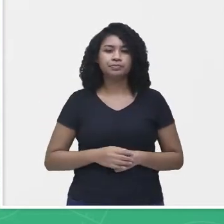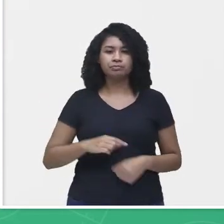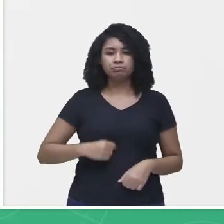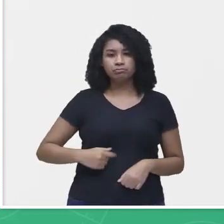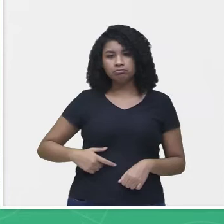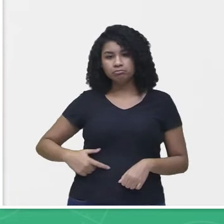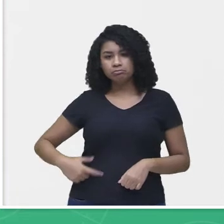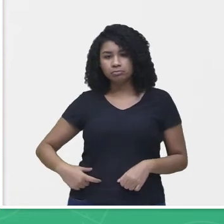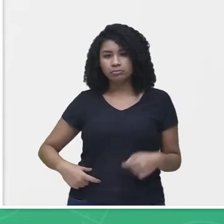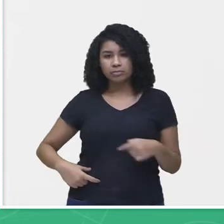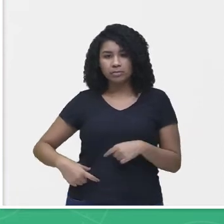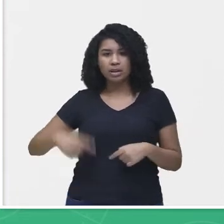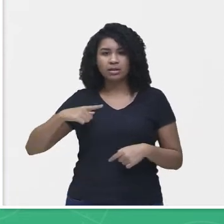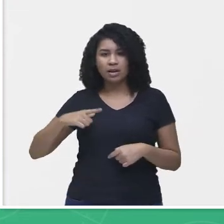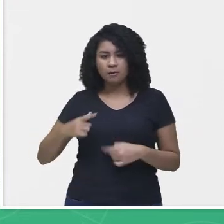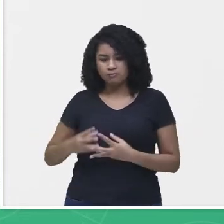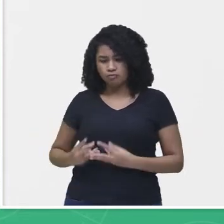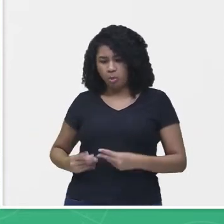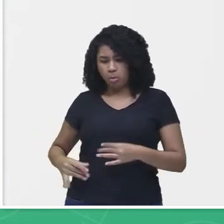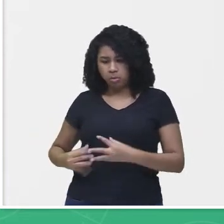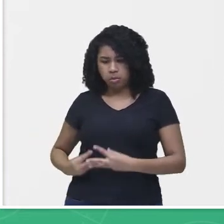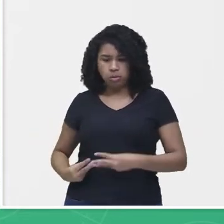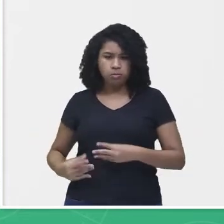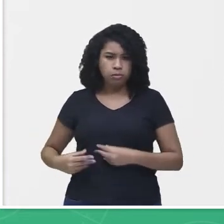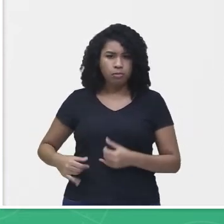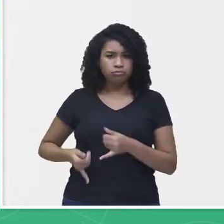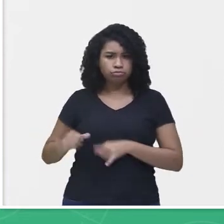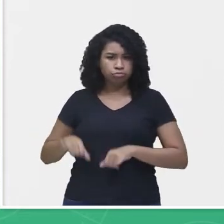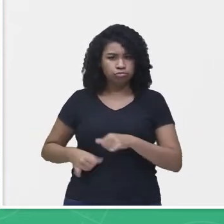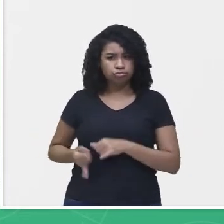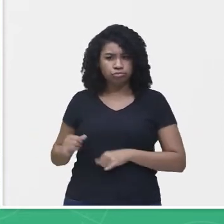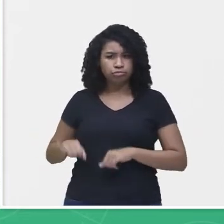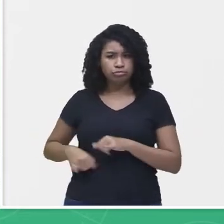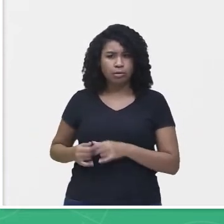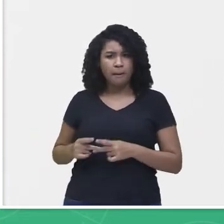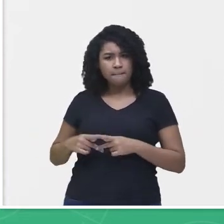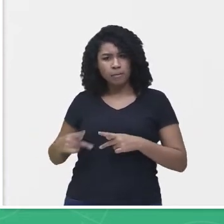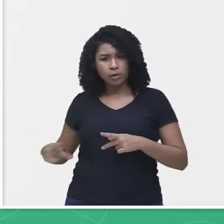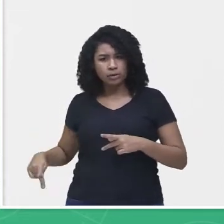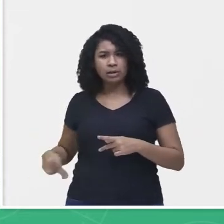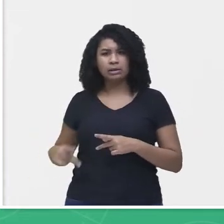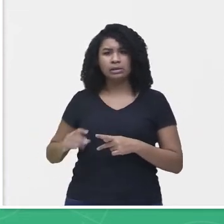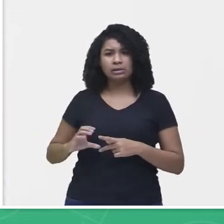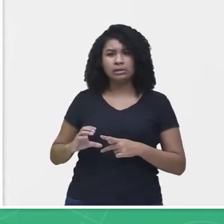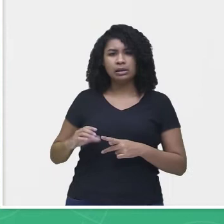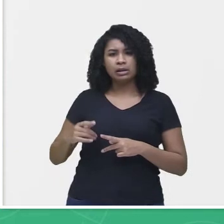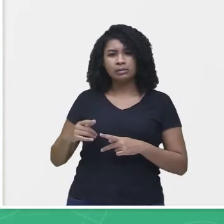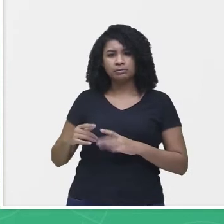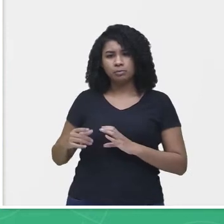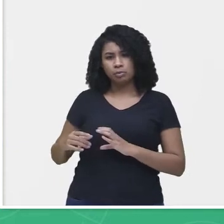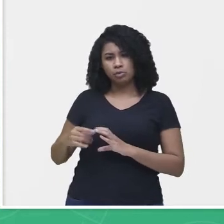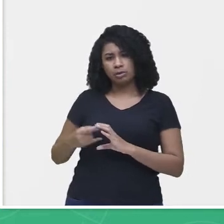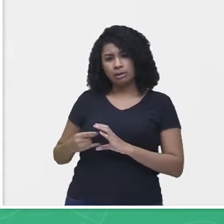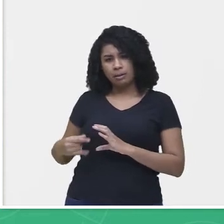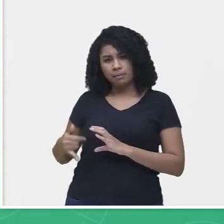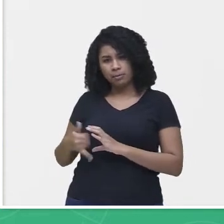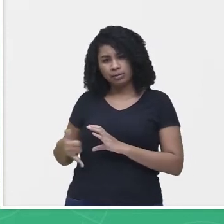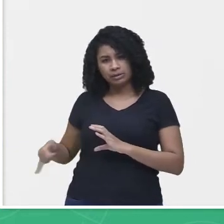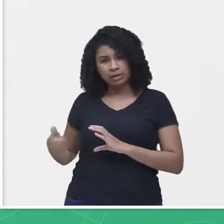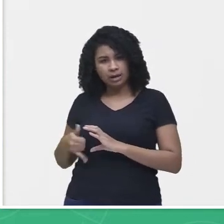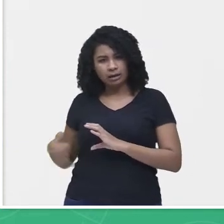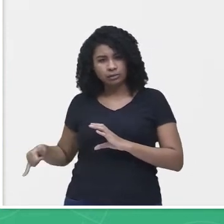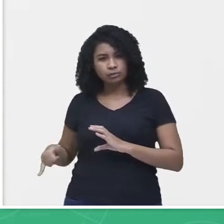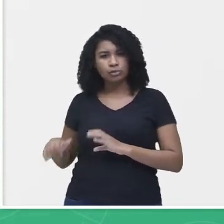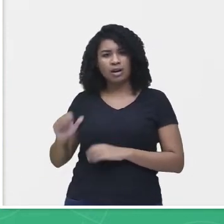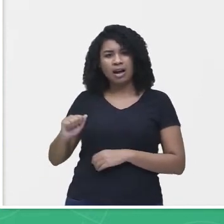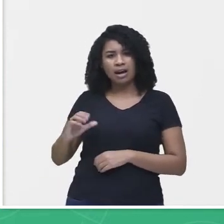grande importância na digestão de proteínas, carboidratos, triglicerídeos, ácidos nucleicos, e essa digestão é